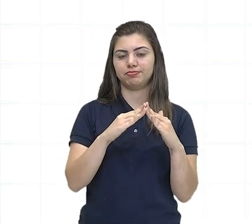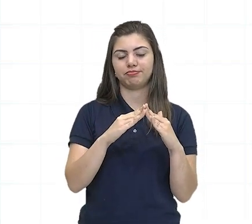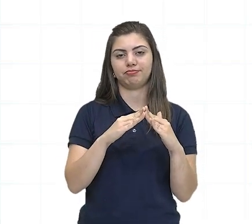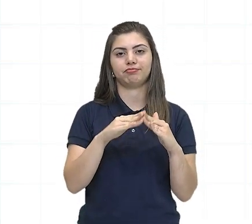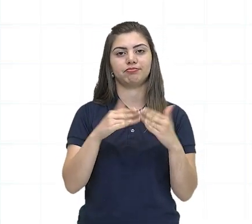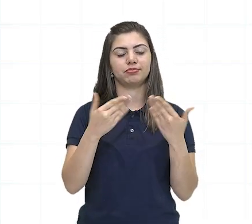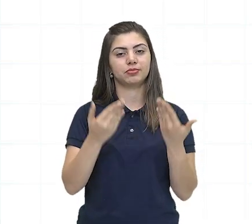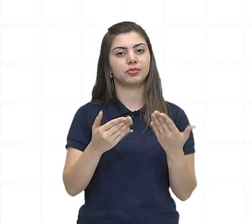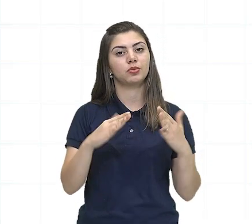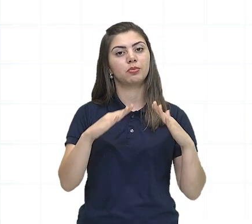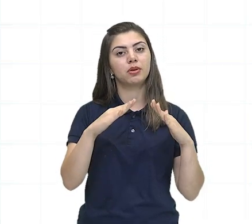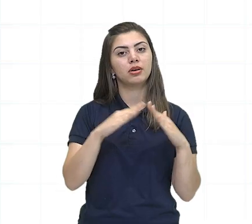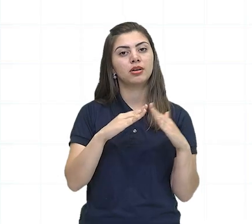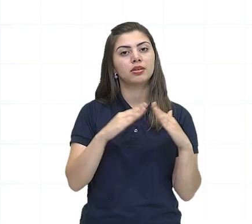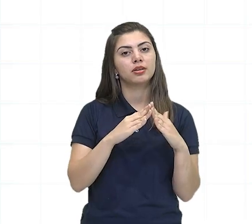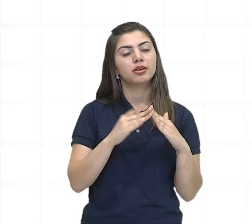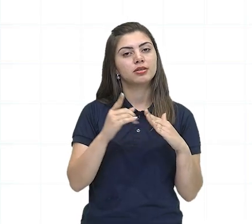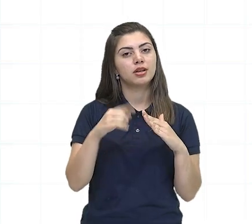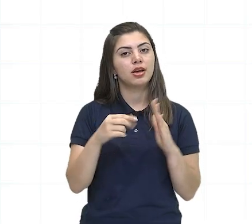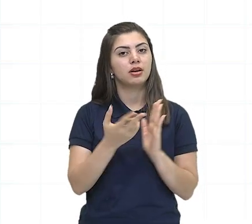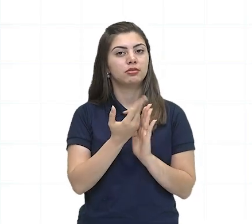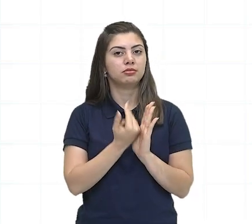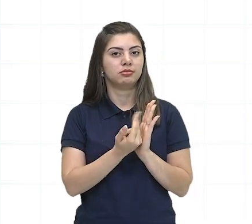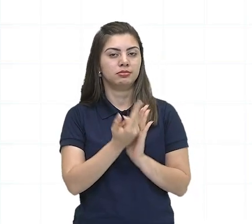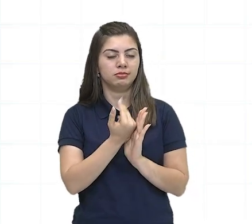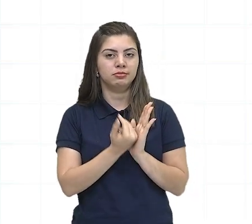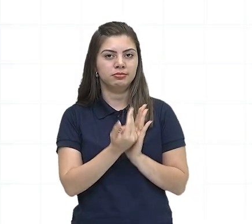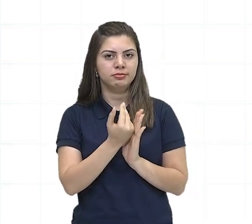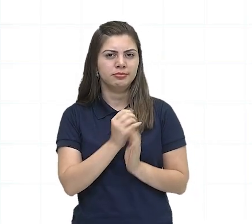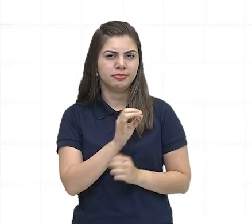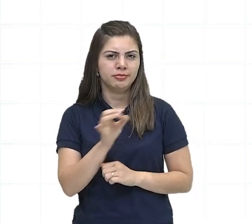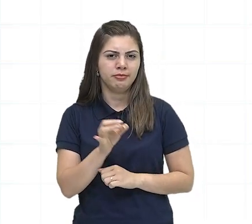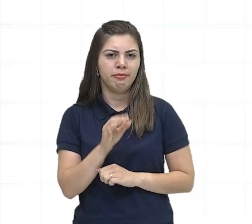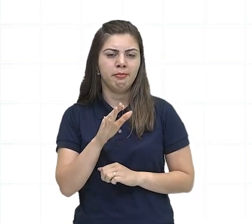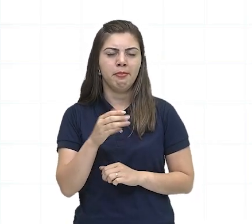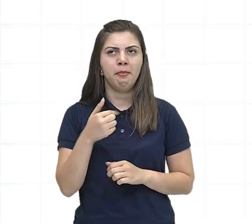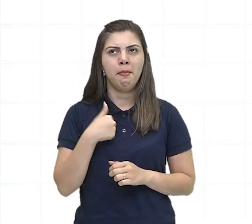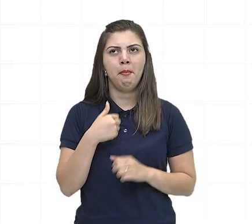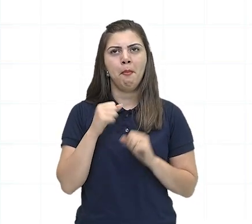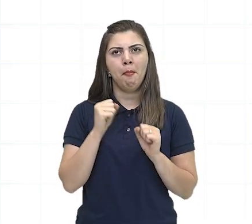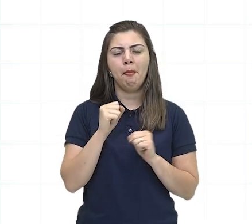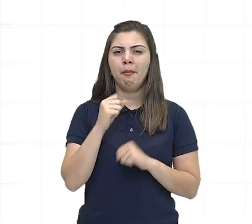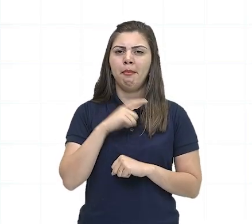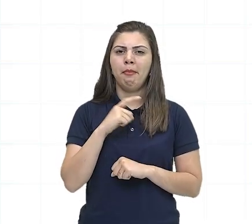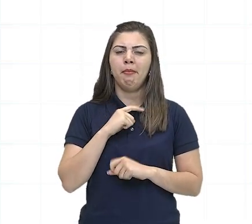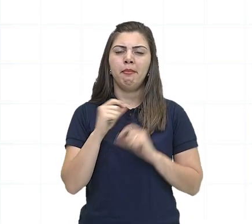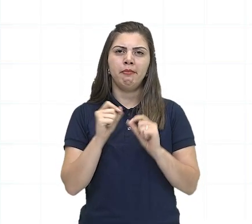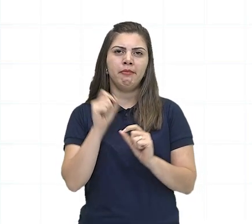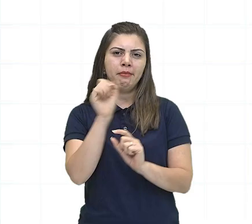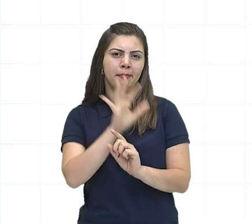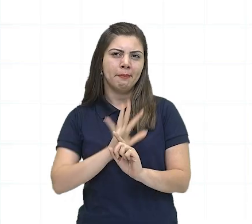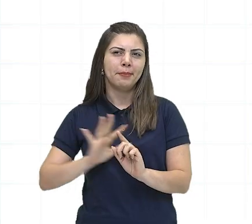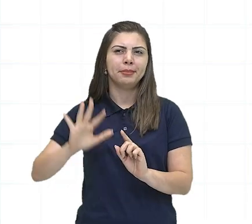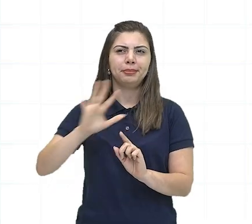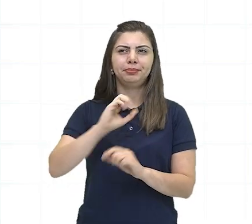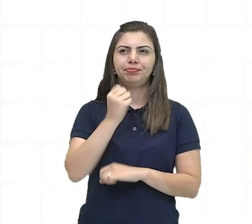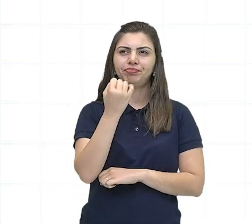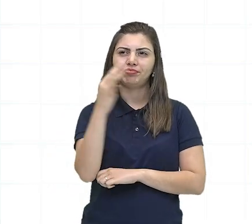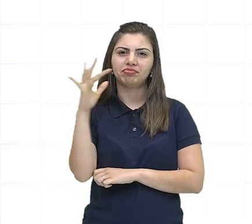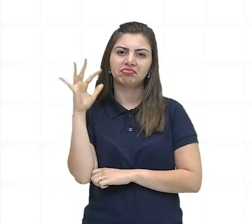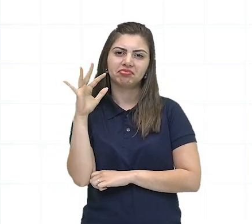é um desenho figurativo. Eu vou fazer uma paisagem também. Ou